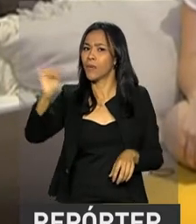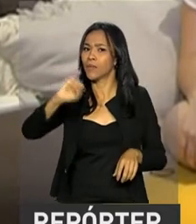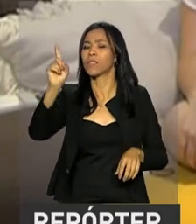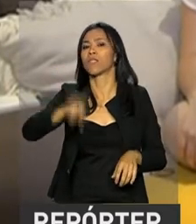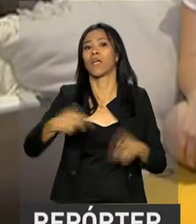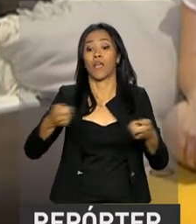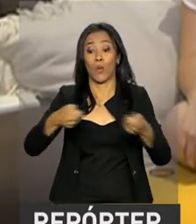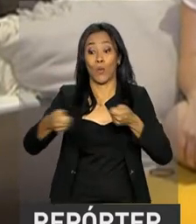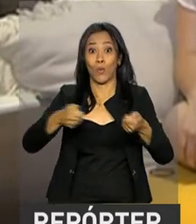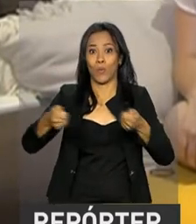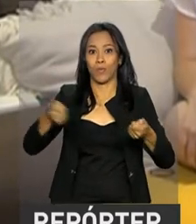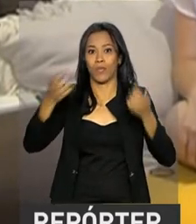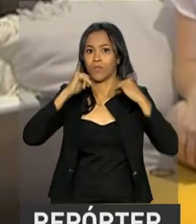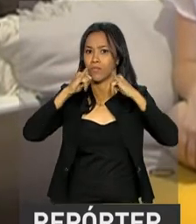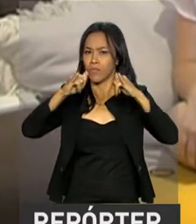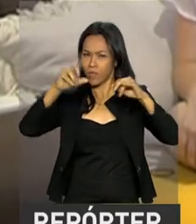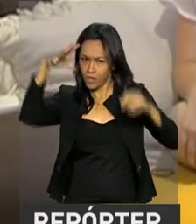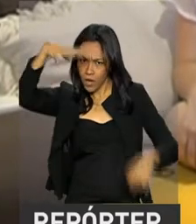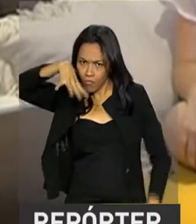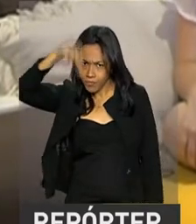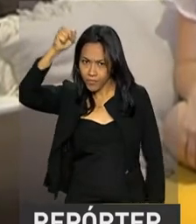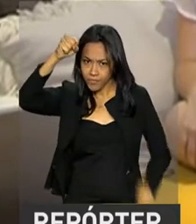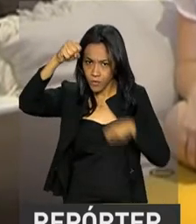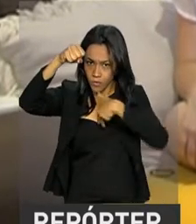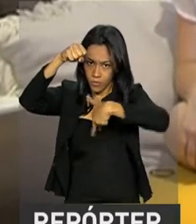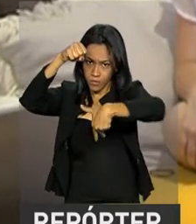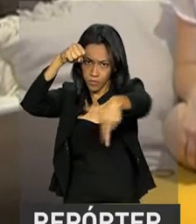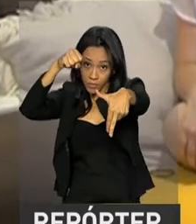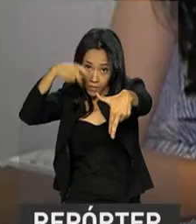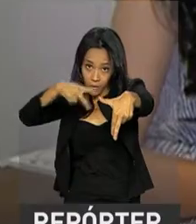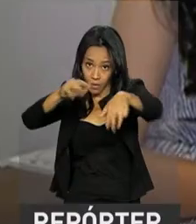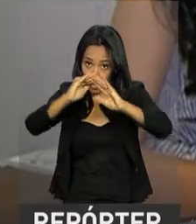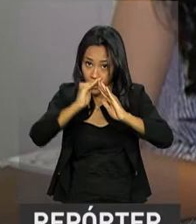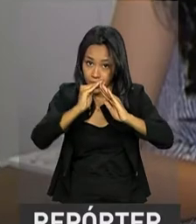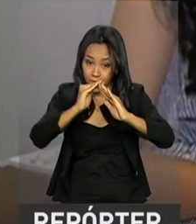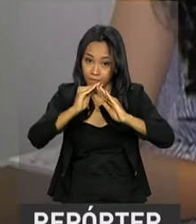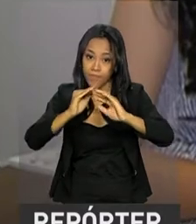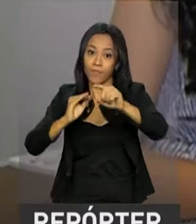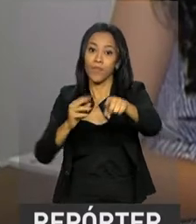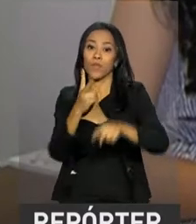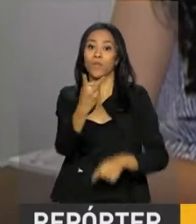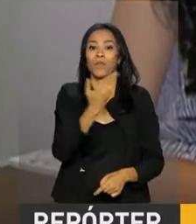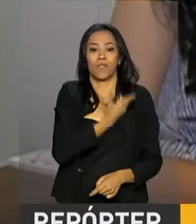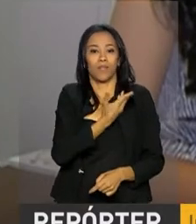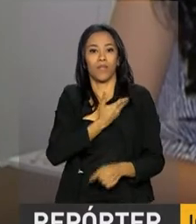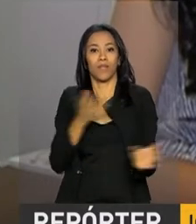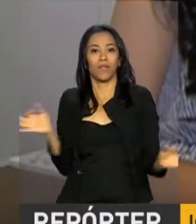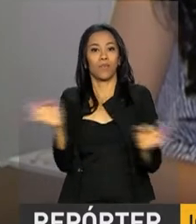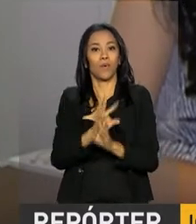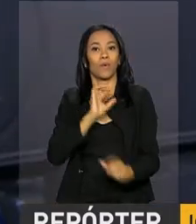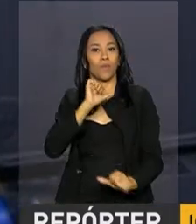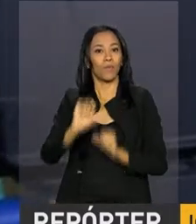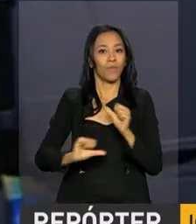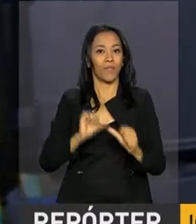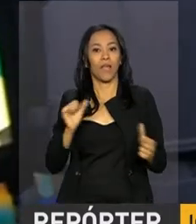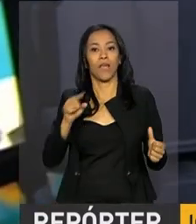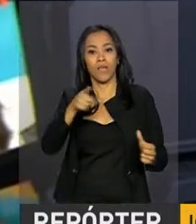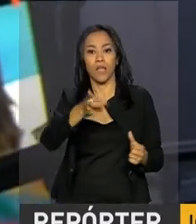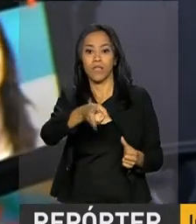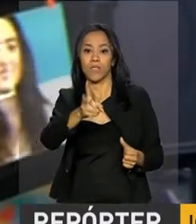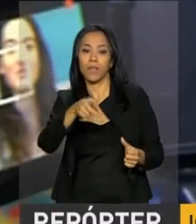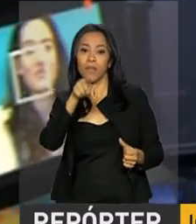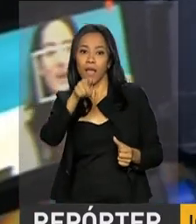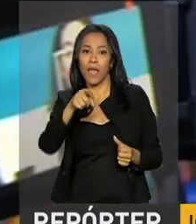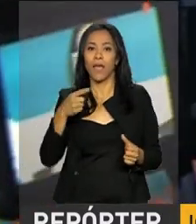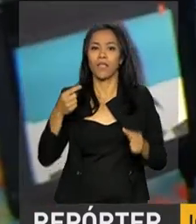economia de energia você apaga a luz quando você sai dos escombros da sua casa duas amigas prontas para mudar o mundo sempre que podem